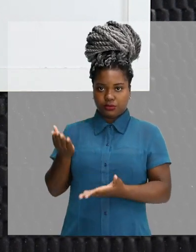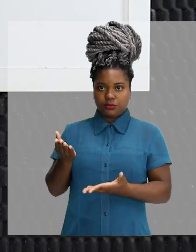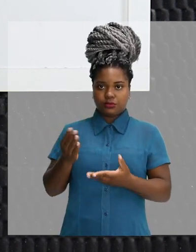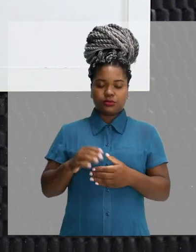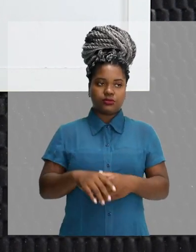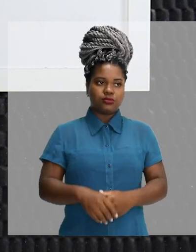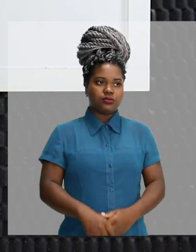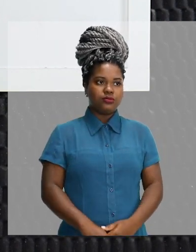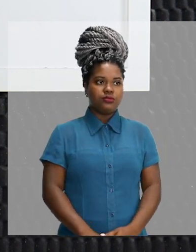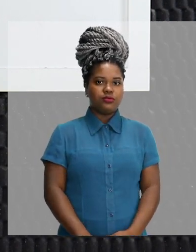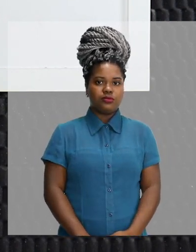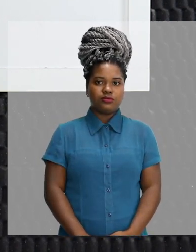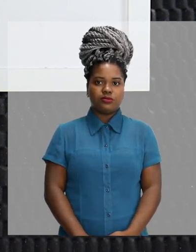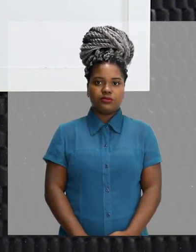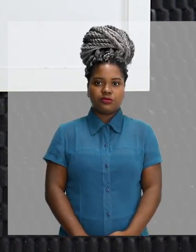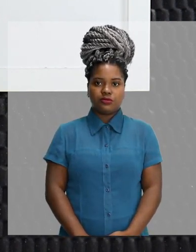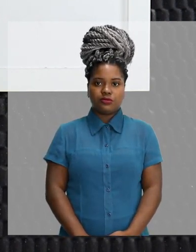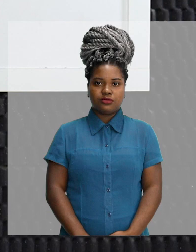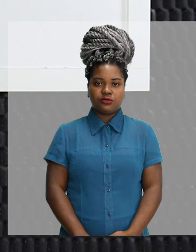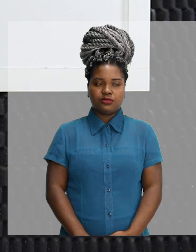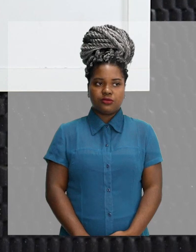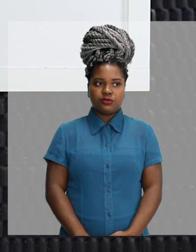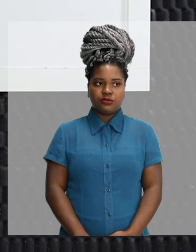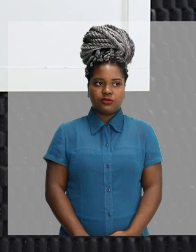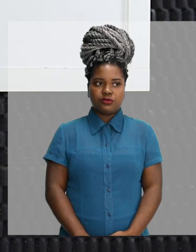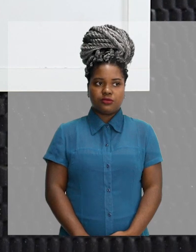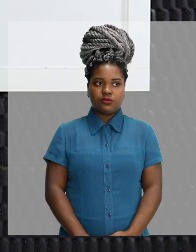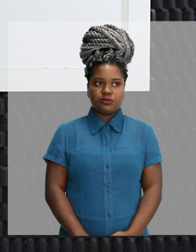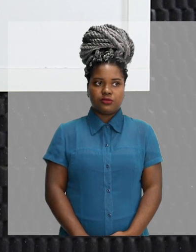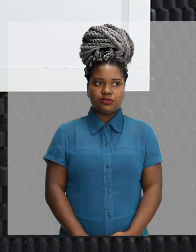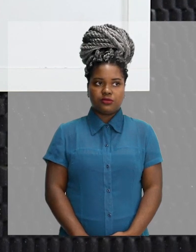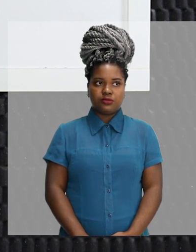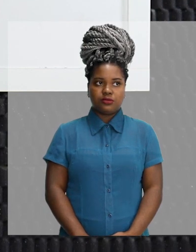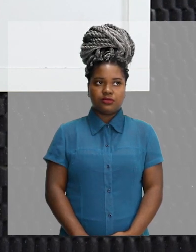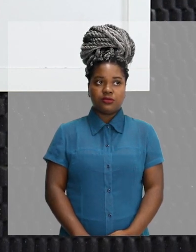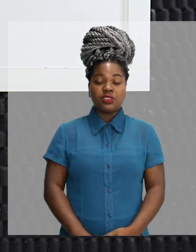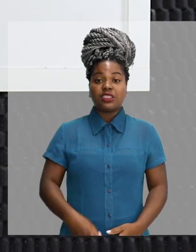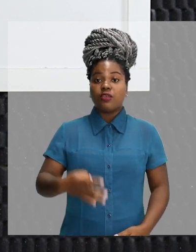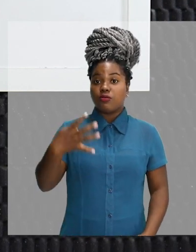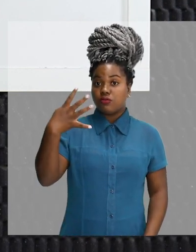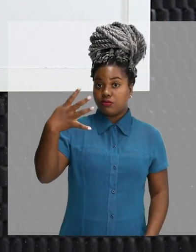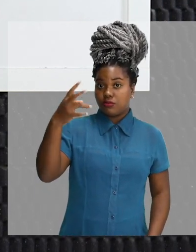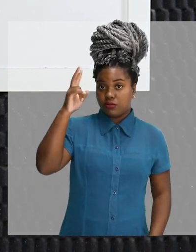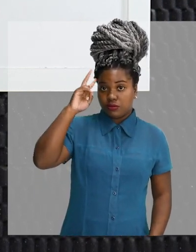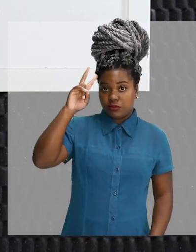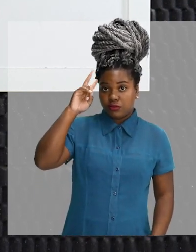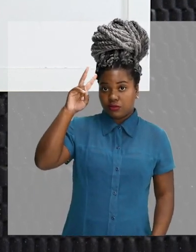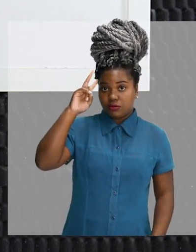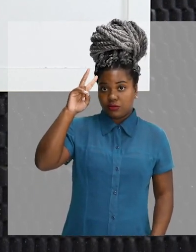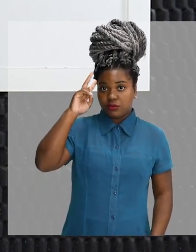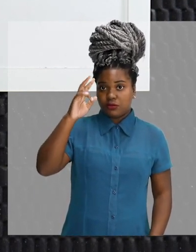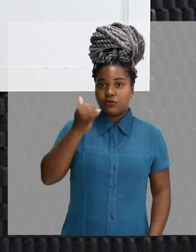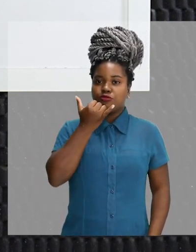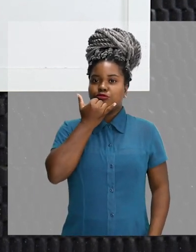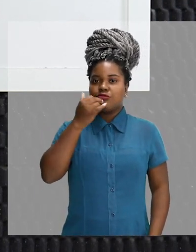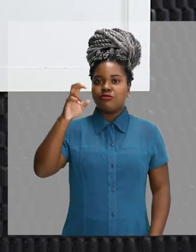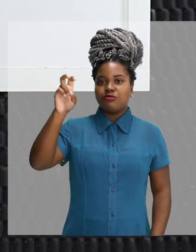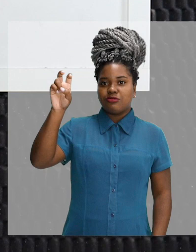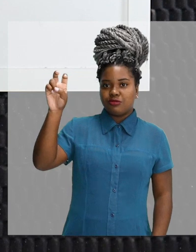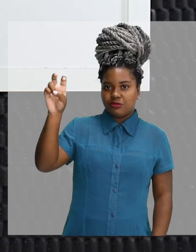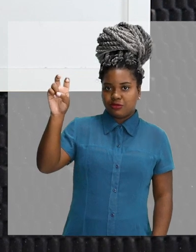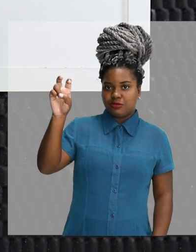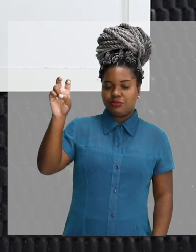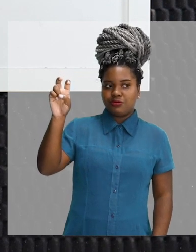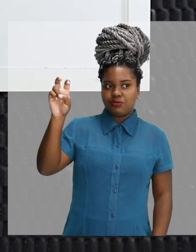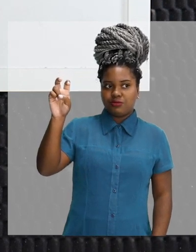A velocidade inicial, a função me deu. A função disse que é igual a 5. Então, eu vou